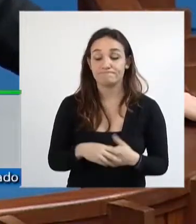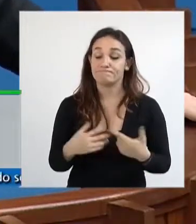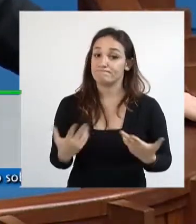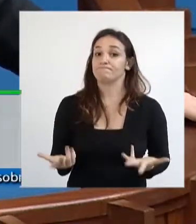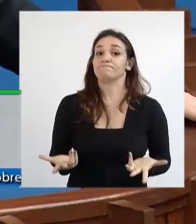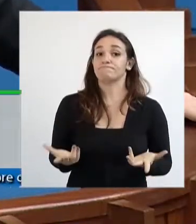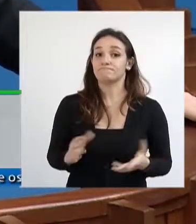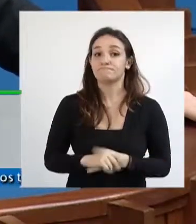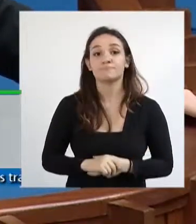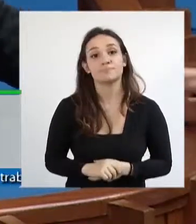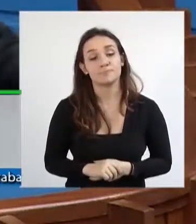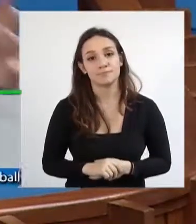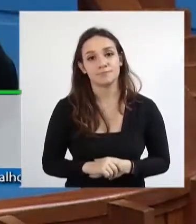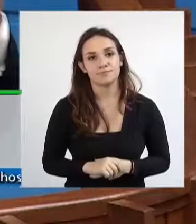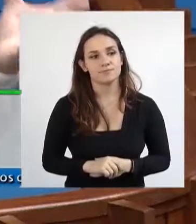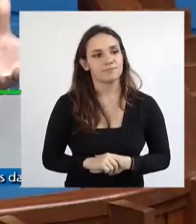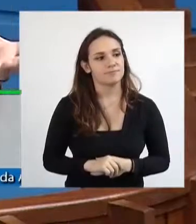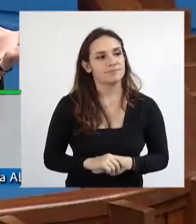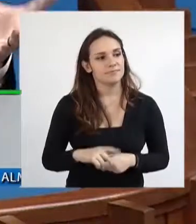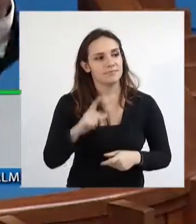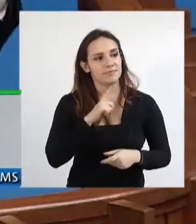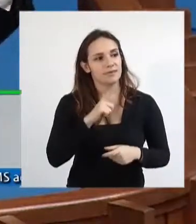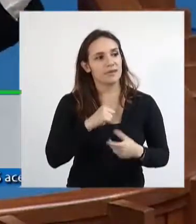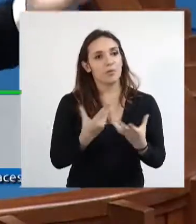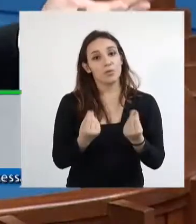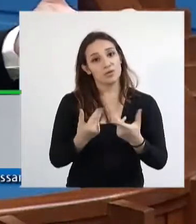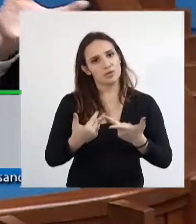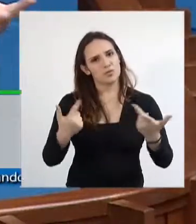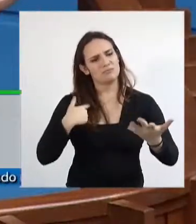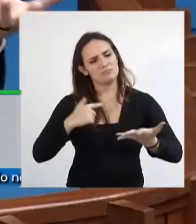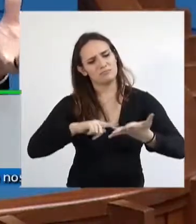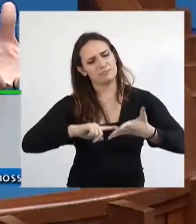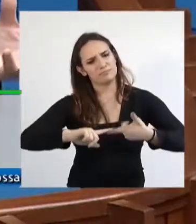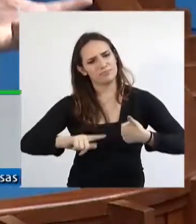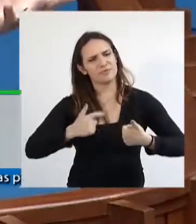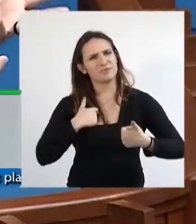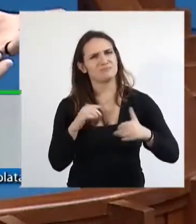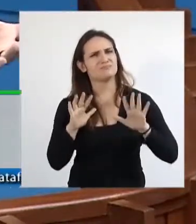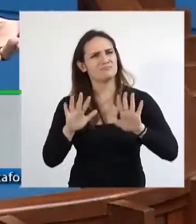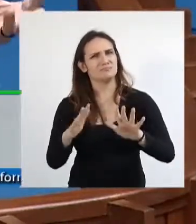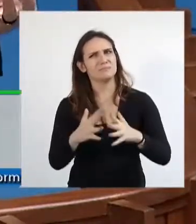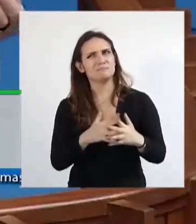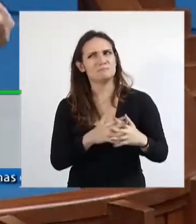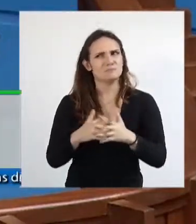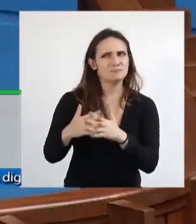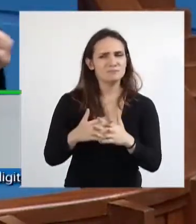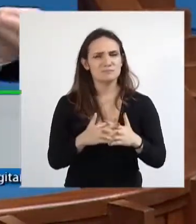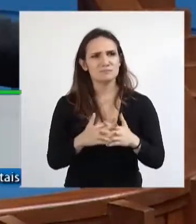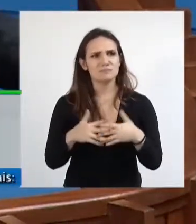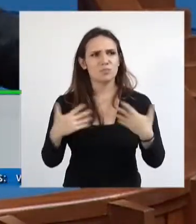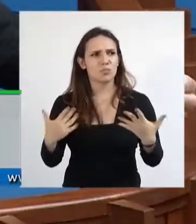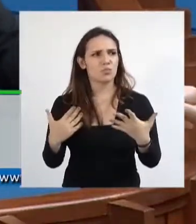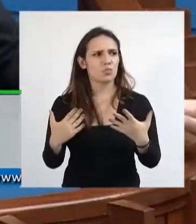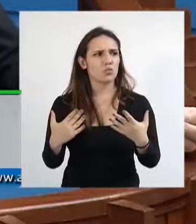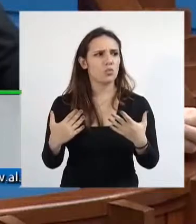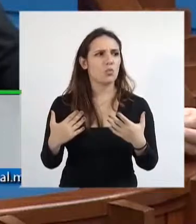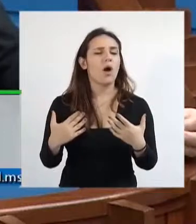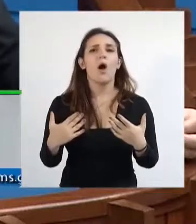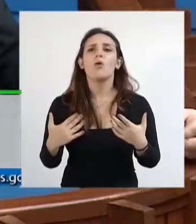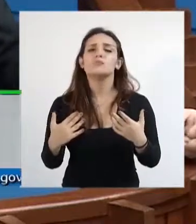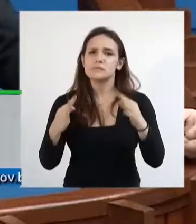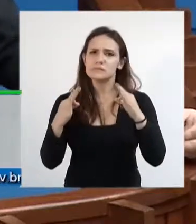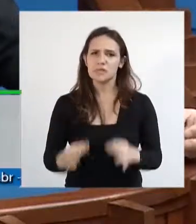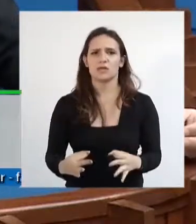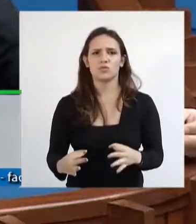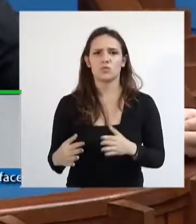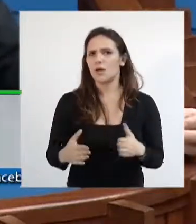Bom, é muita coisa para analisar, a gente fica aqui até confuso sem saber qual o caminho que a gente vai